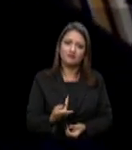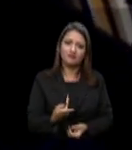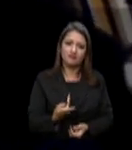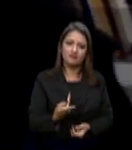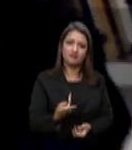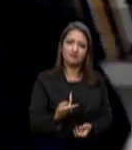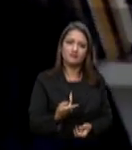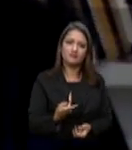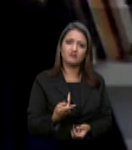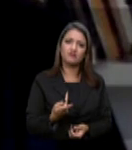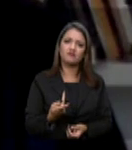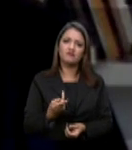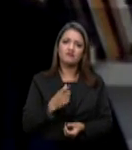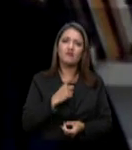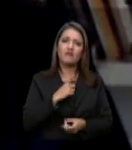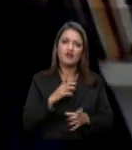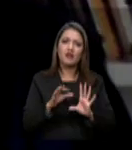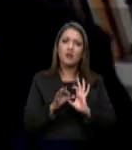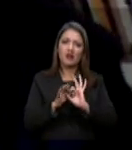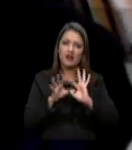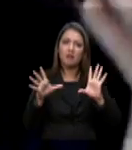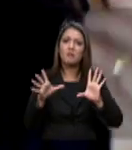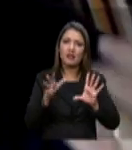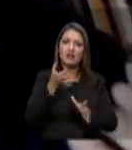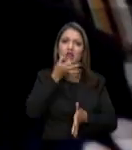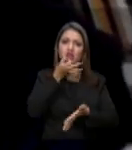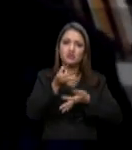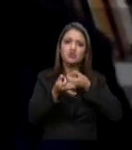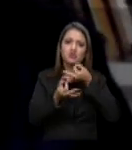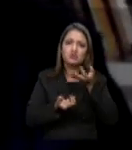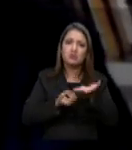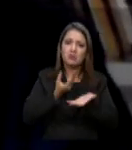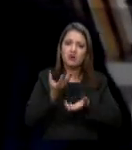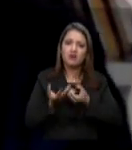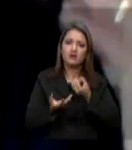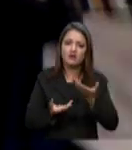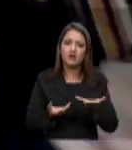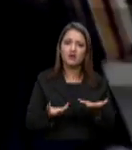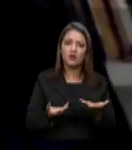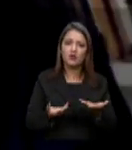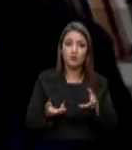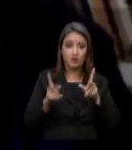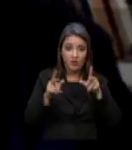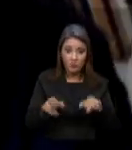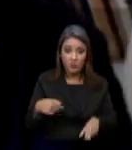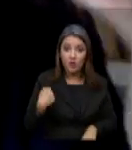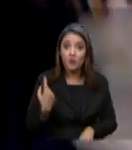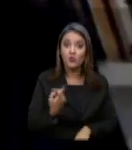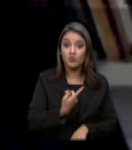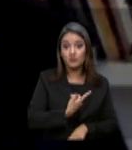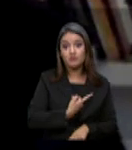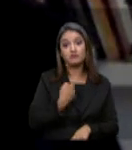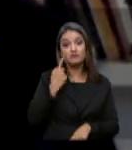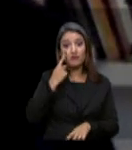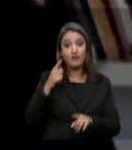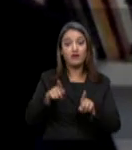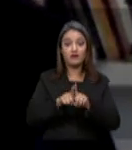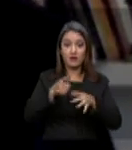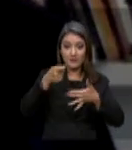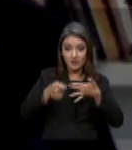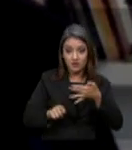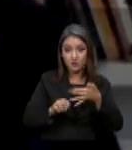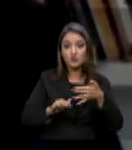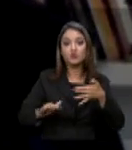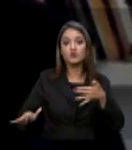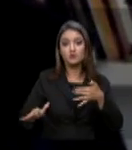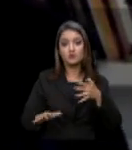no campo da liberdade de expressão como nós temos entendi é bem ruins pendência